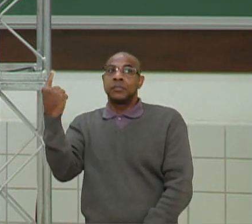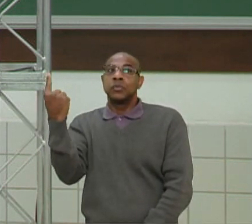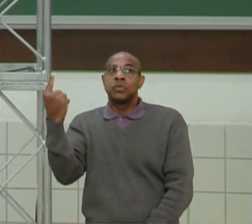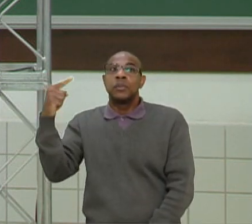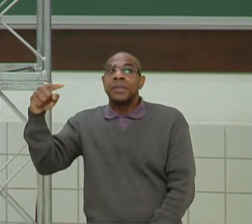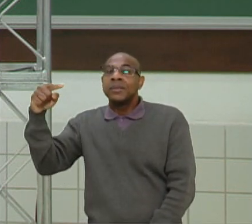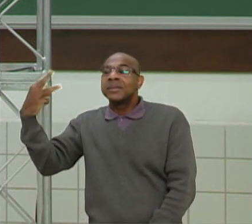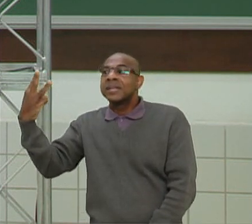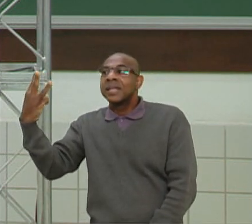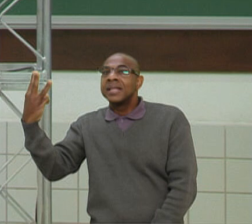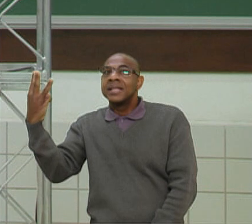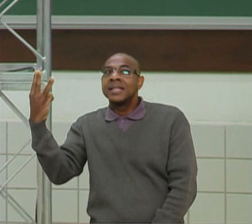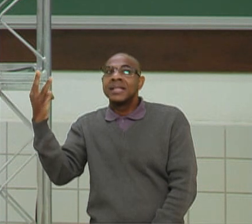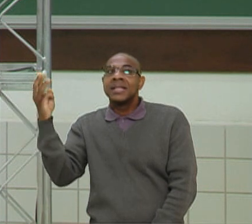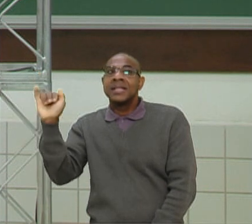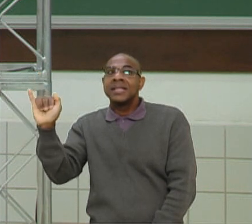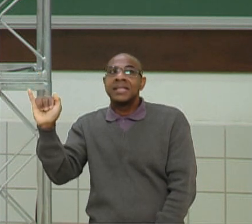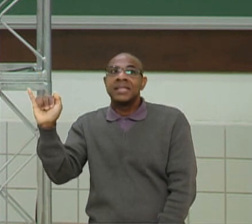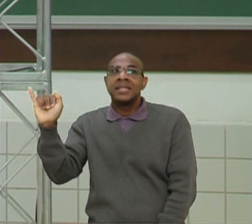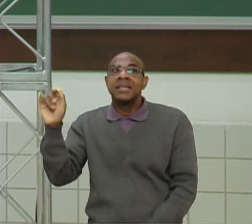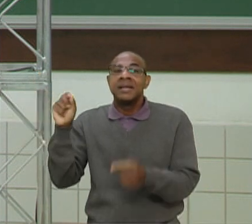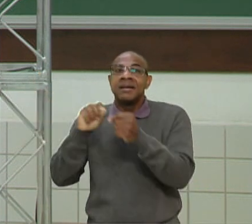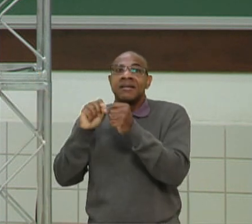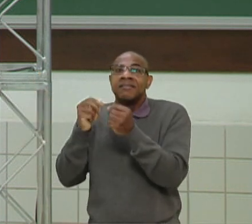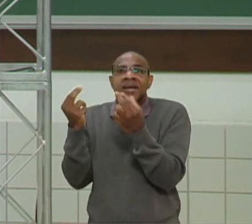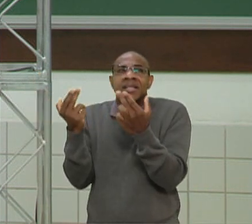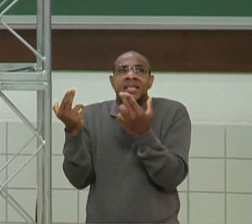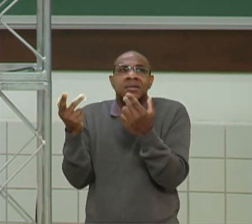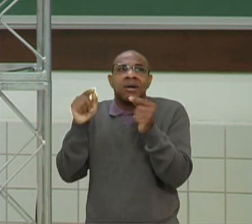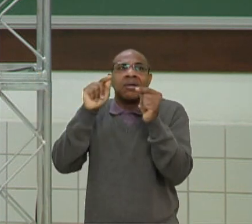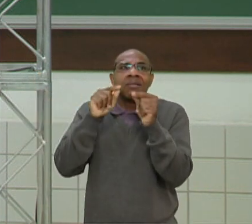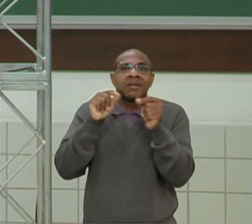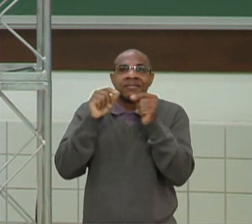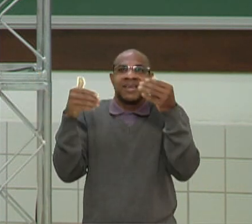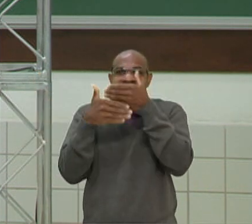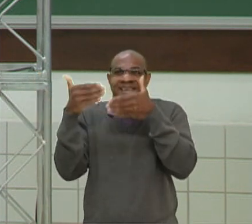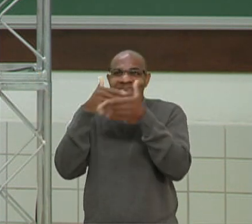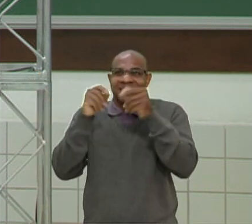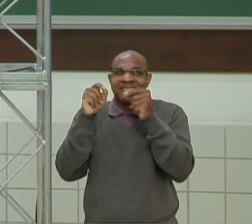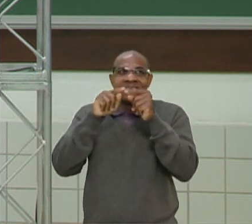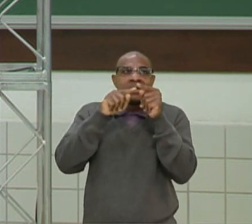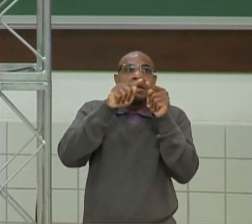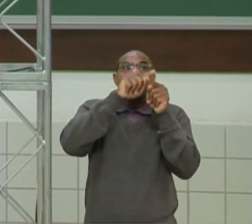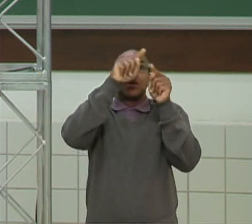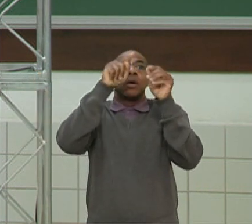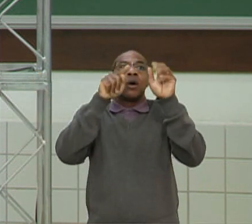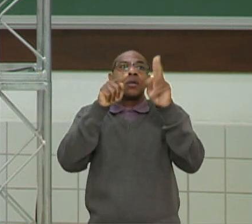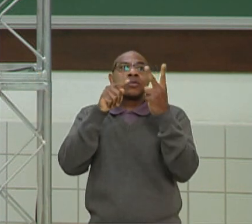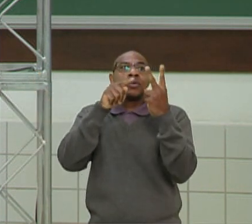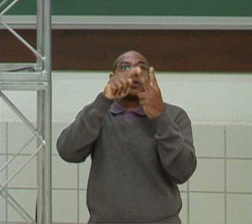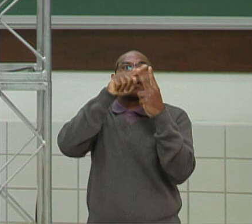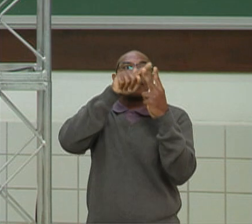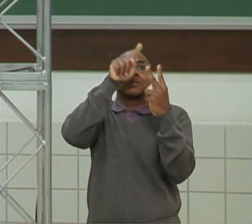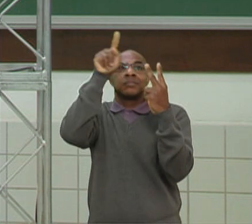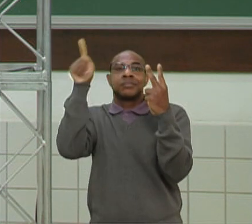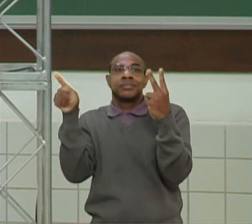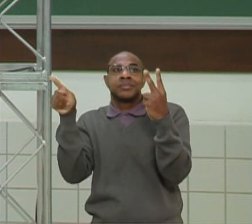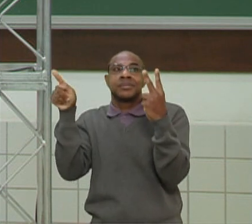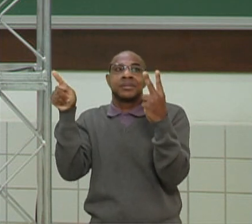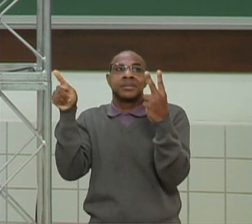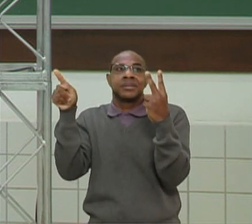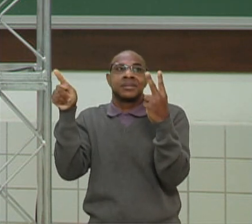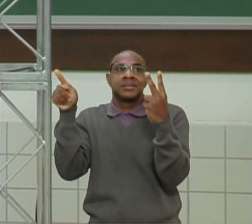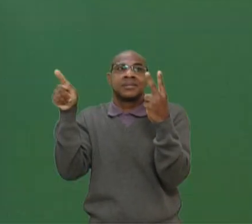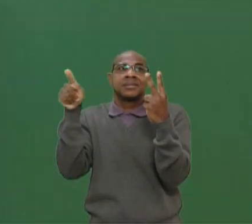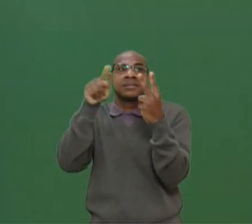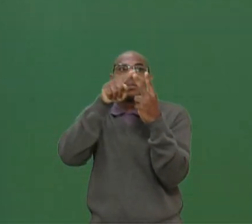Peguem aqui, ó, faço igual eu fiz lá no outro slide, ó. Multiplicação, 1 vezes menos 2,